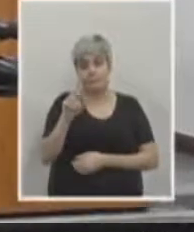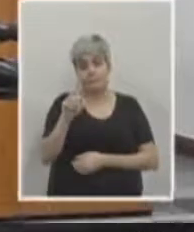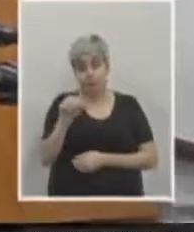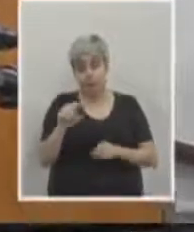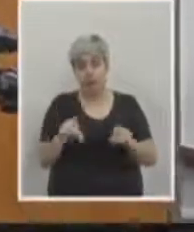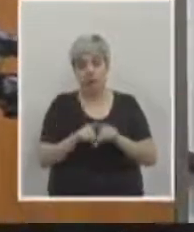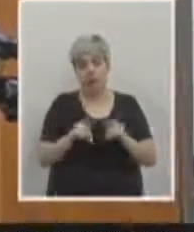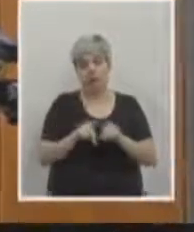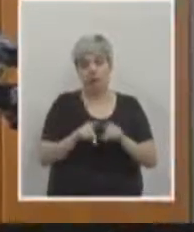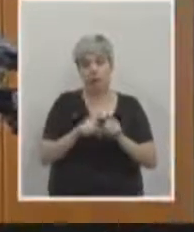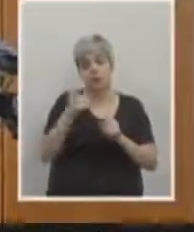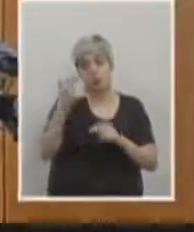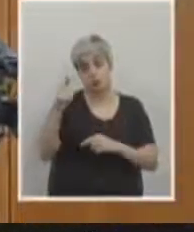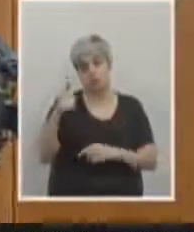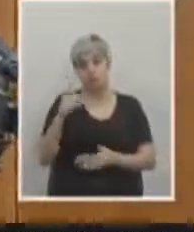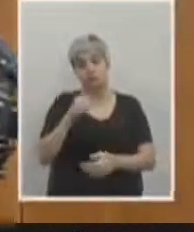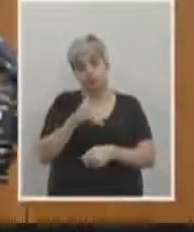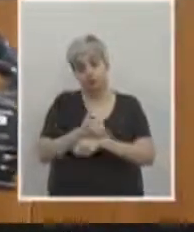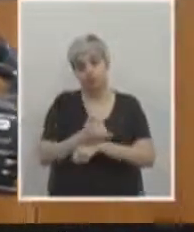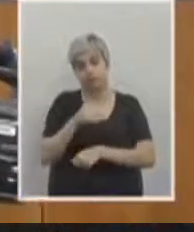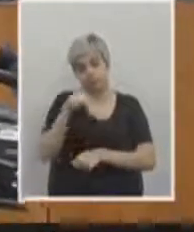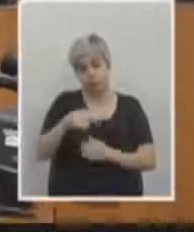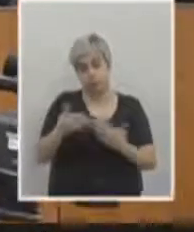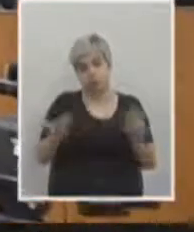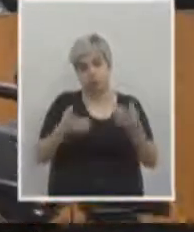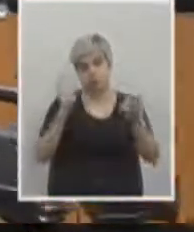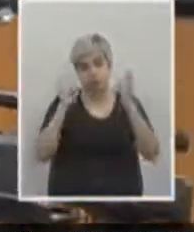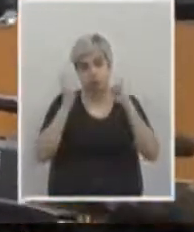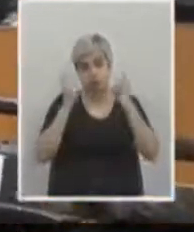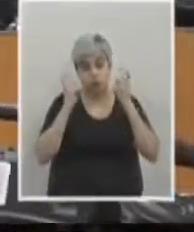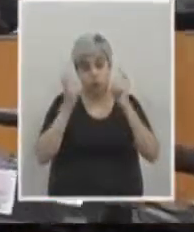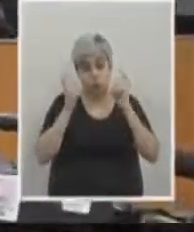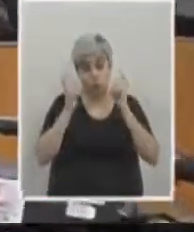Duarte Bexi, que não estão presentes nessa reunião.